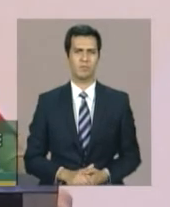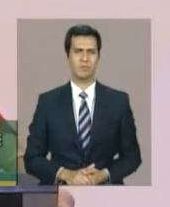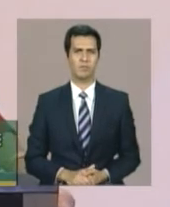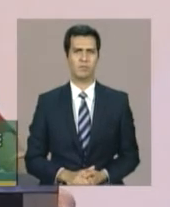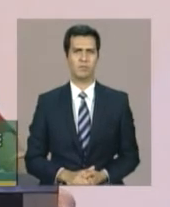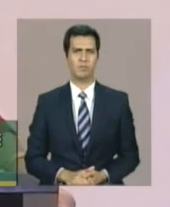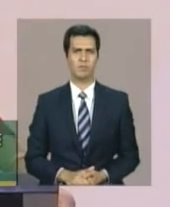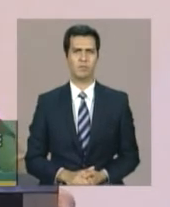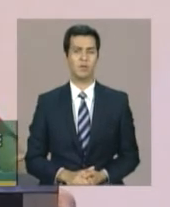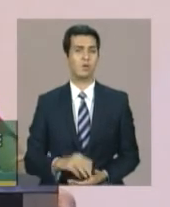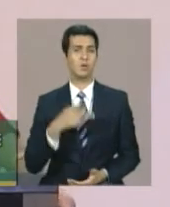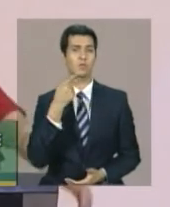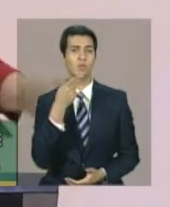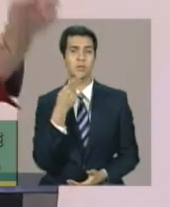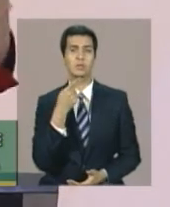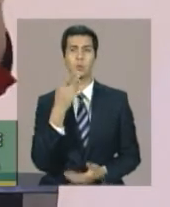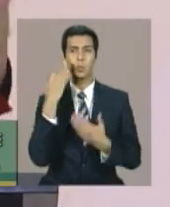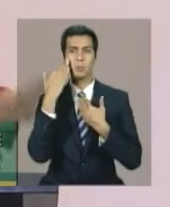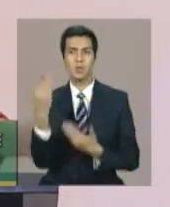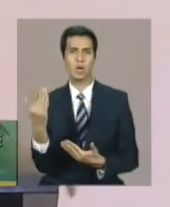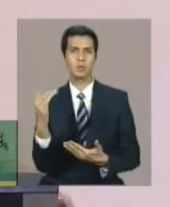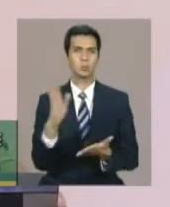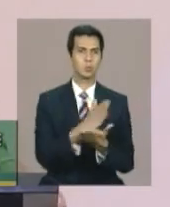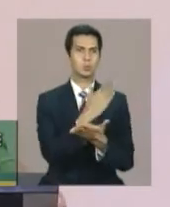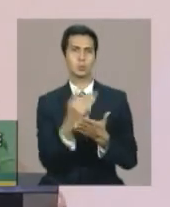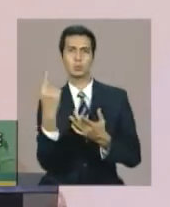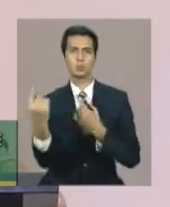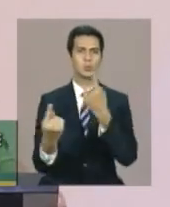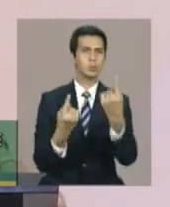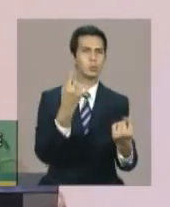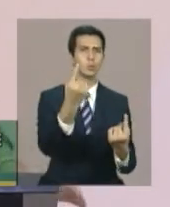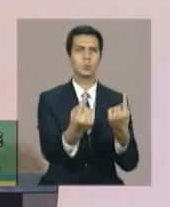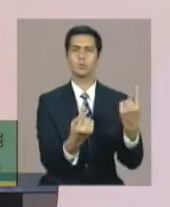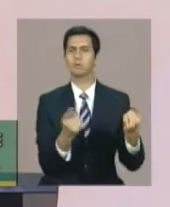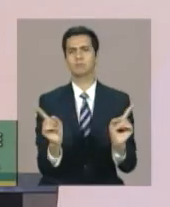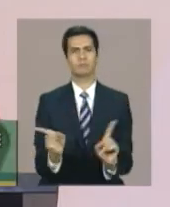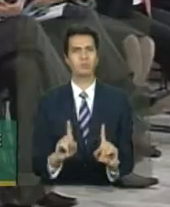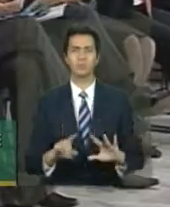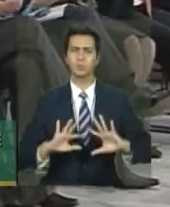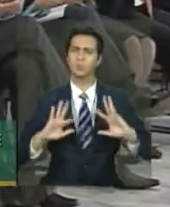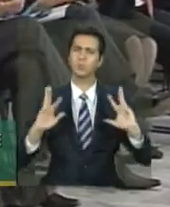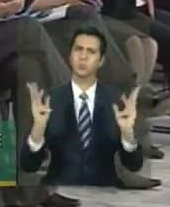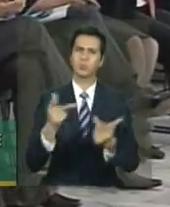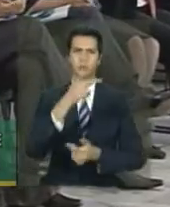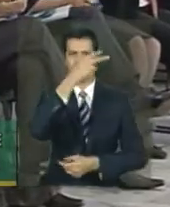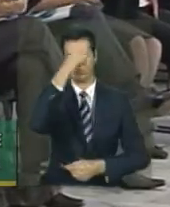agradecendo a esse ou aquele, eu estou agradecendo a todos os prefeitos e a todos os governadores.